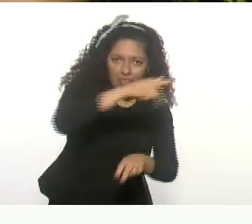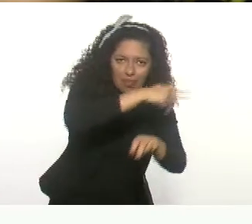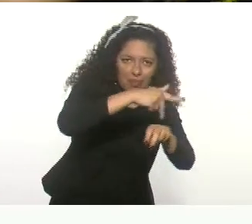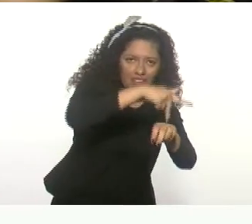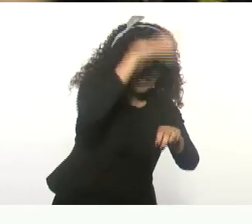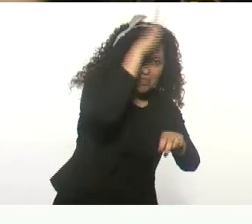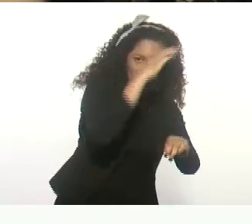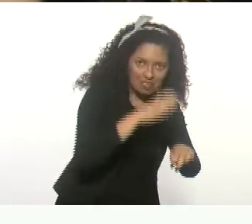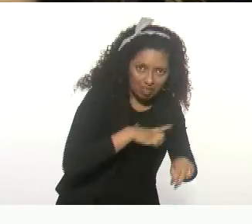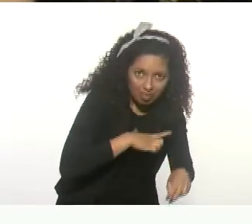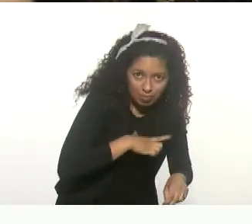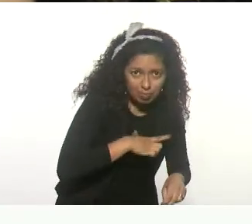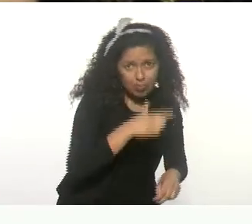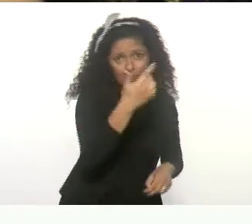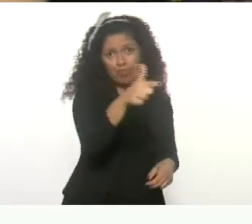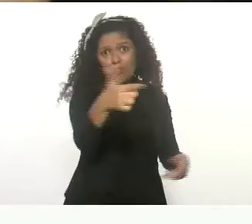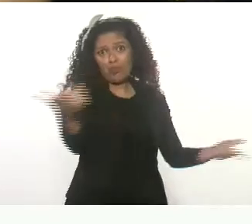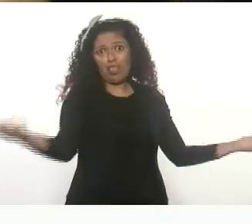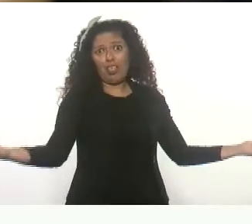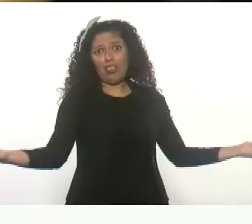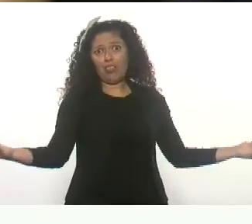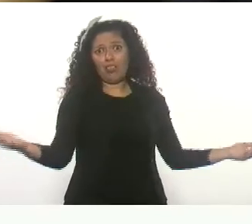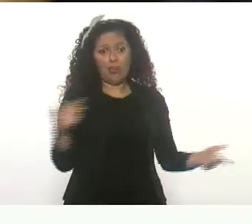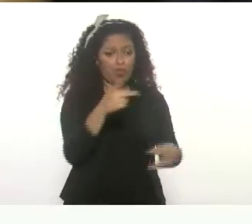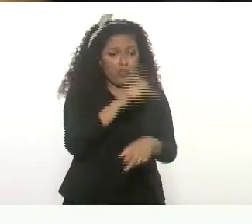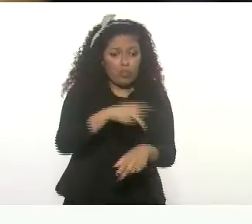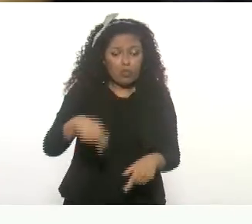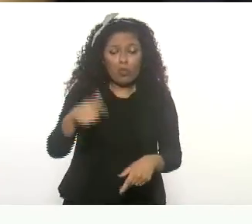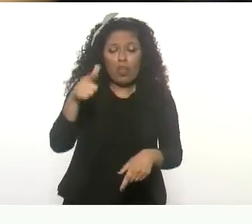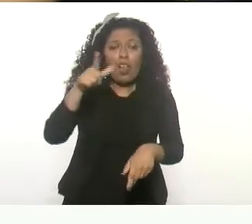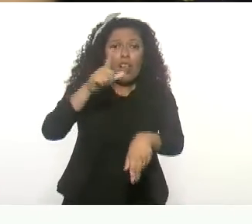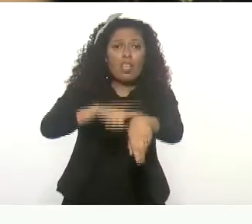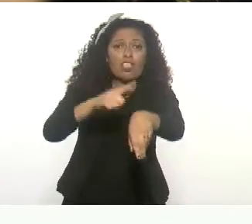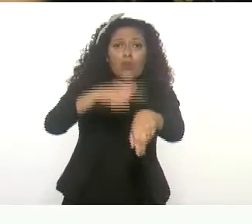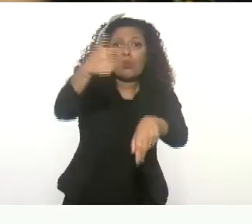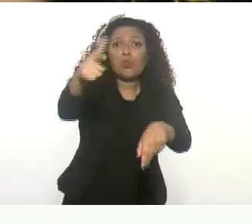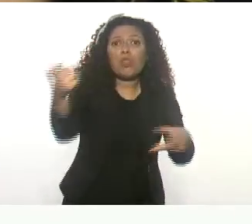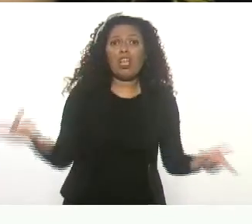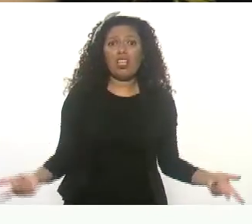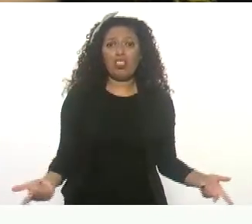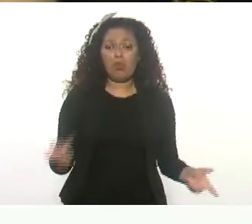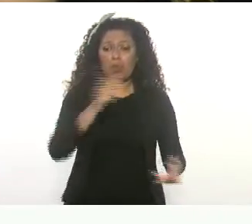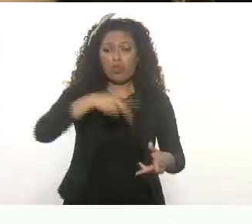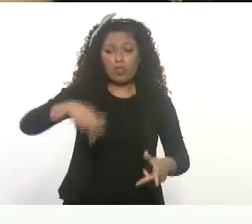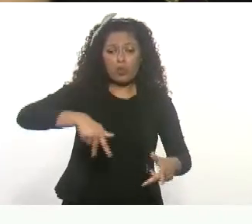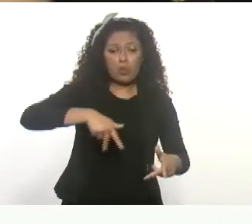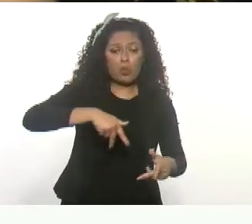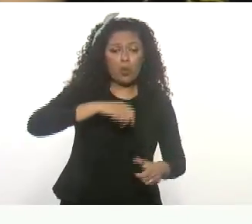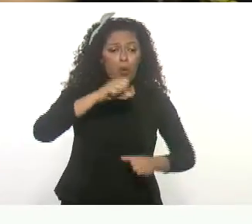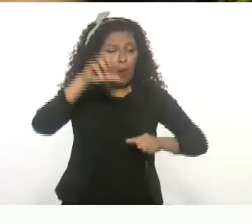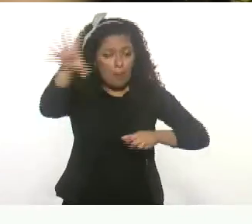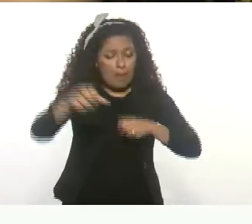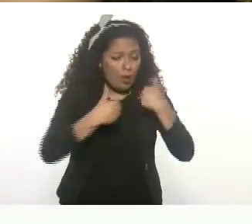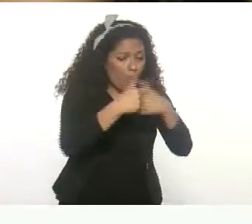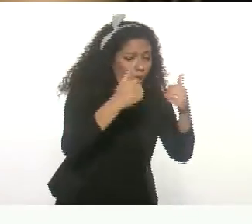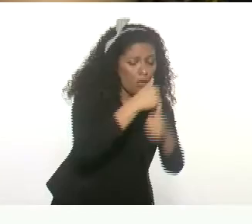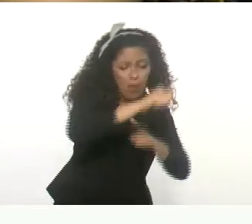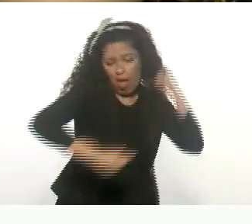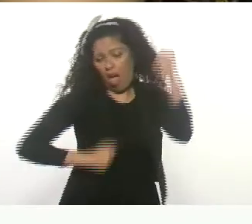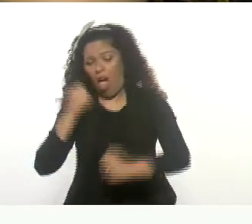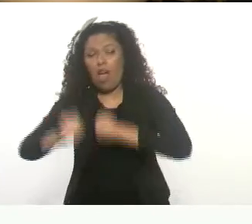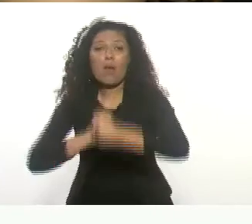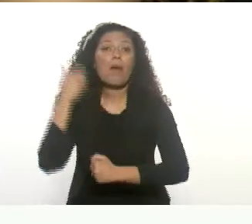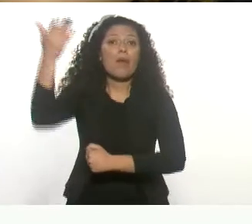disponibilidade do professor hoje para vir em sala de aula. É sempre muito corrido, que o professor tem que sair dessa escola para dar aula em outra escola, pegar o ônibus e sair correndo. É uma